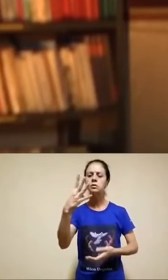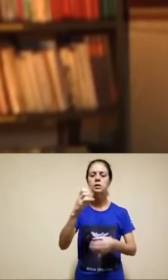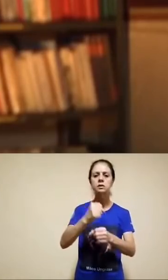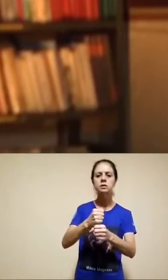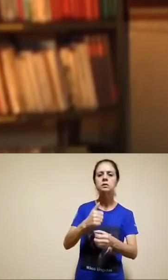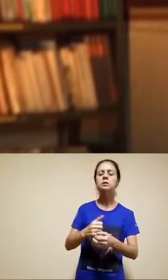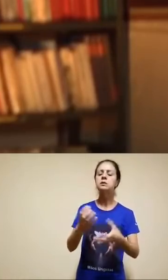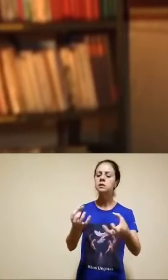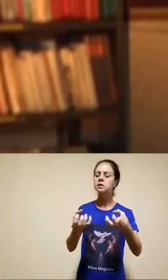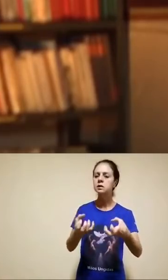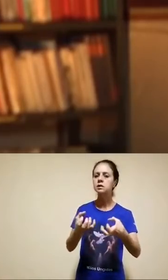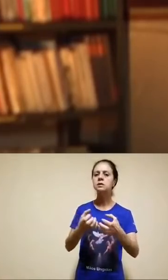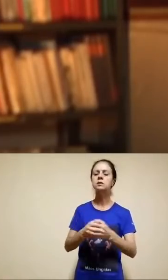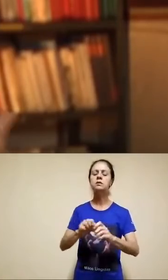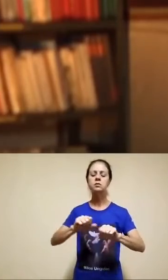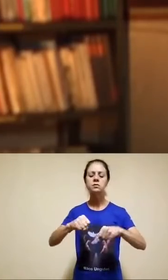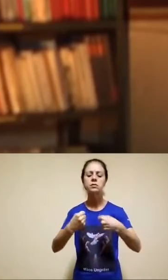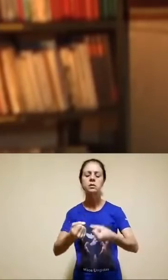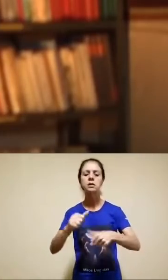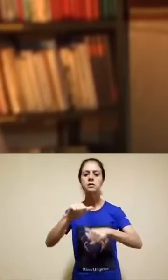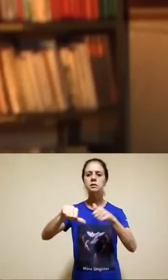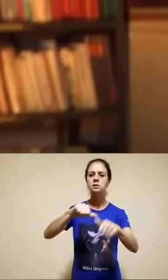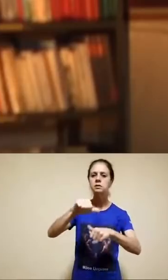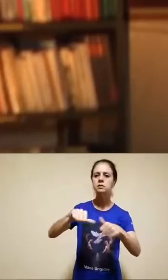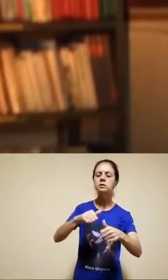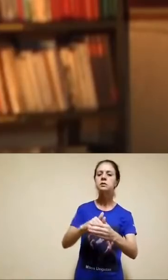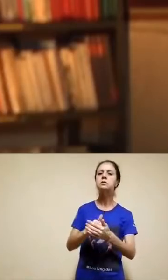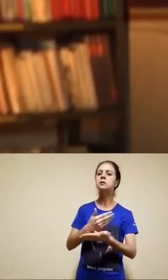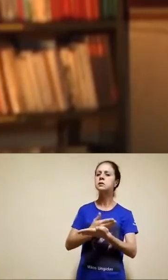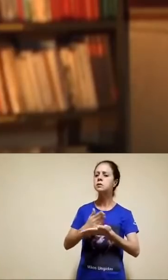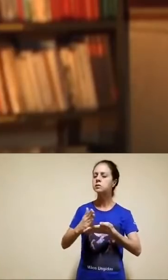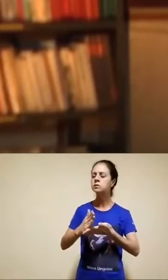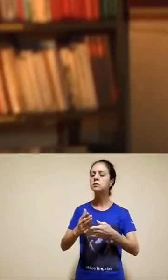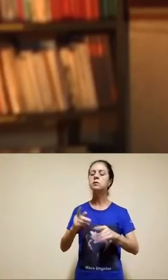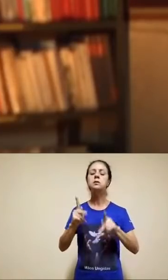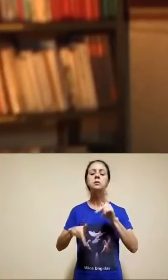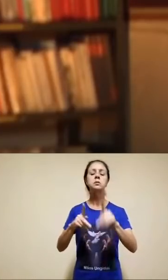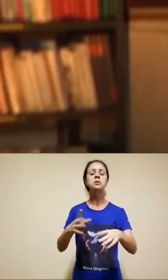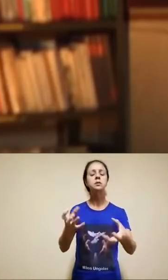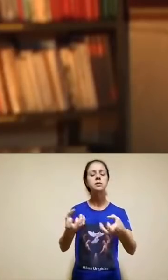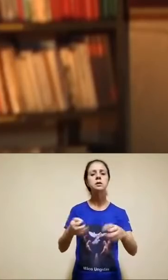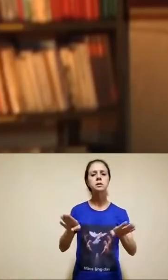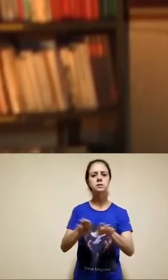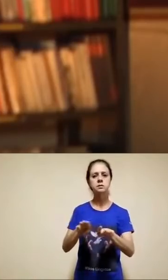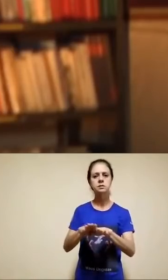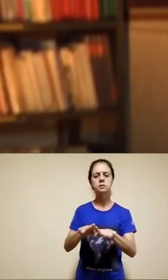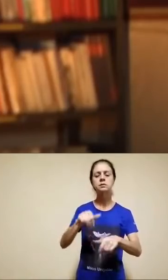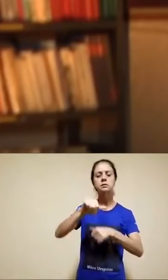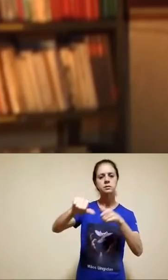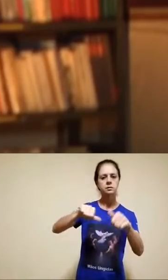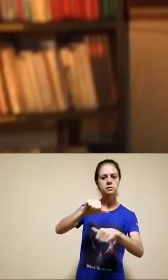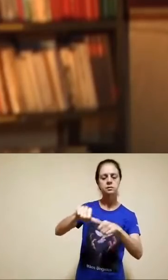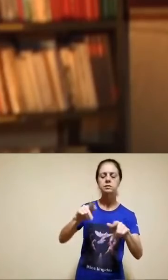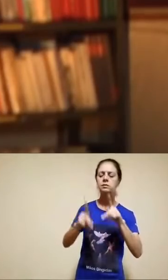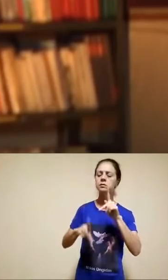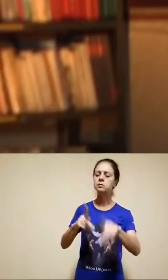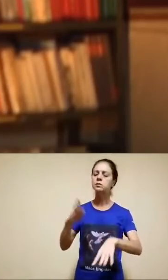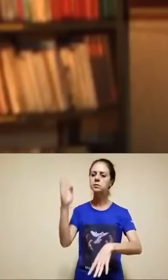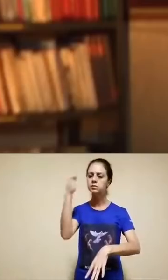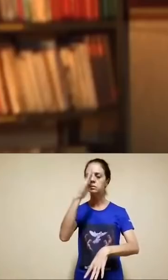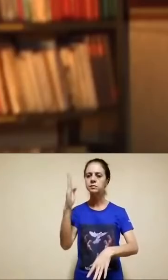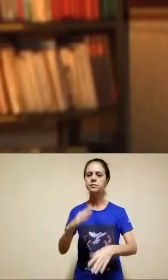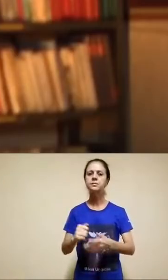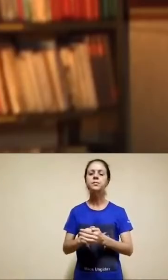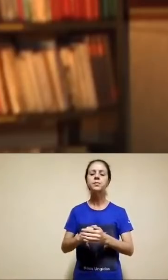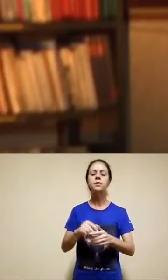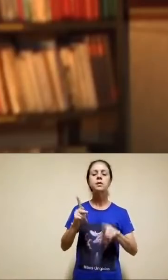quer fortalecer instrumentos como plebiscito, como referendo, como iniciativa popular, e a gente quer também que a diversidade do povo brasileiro se